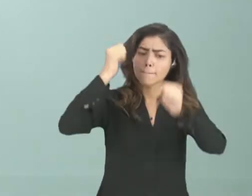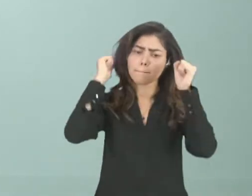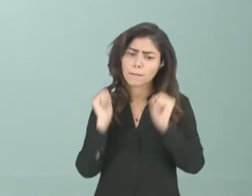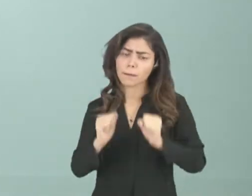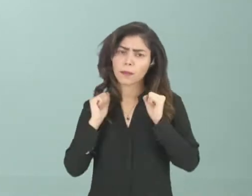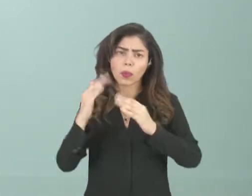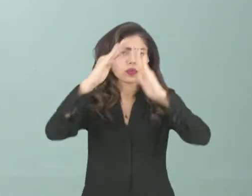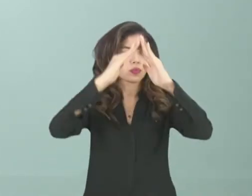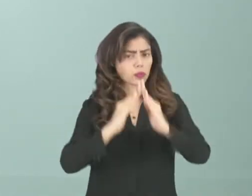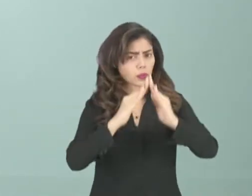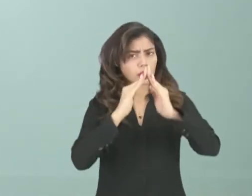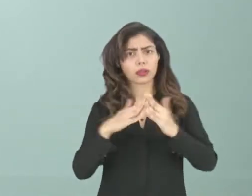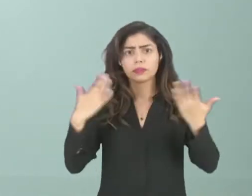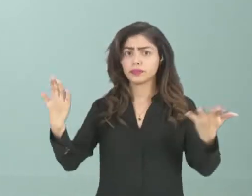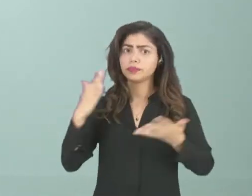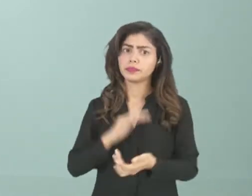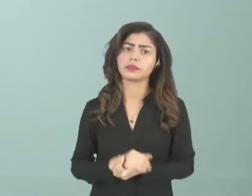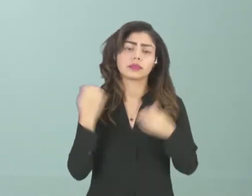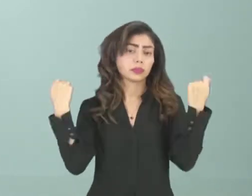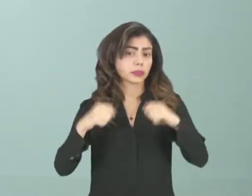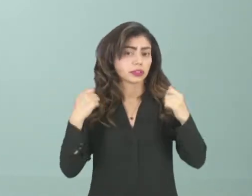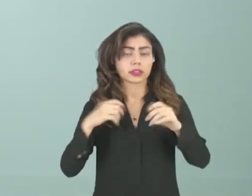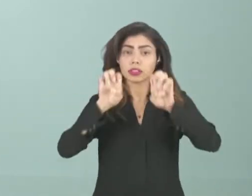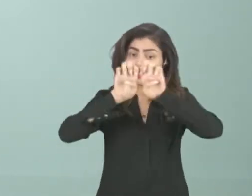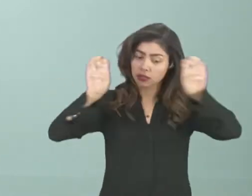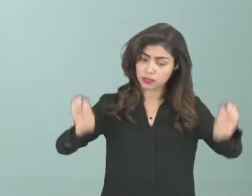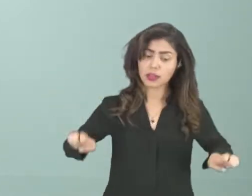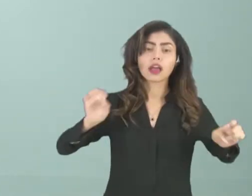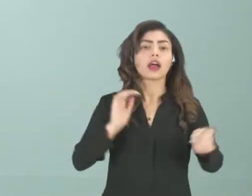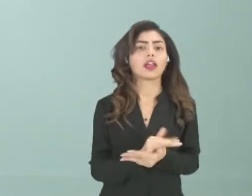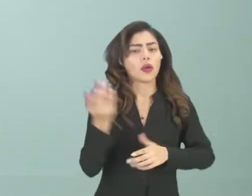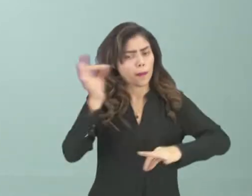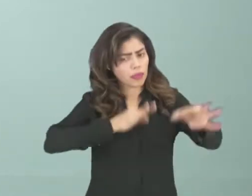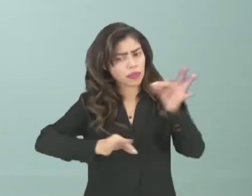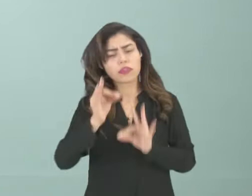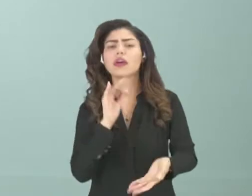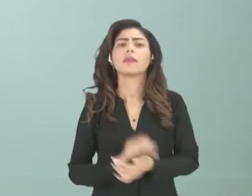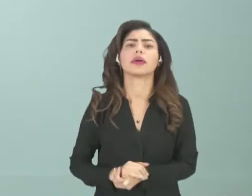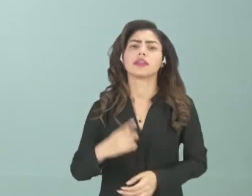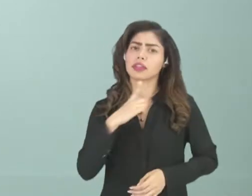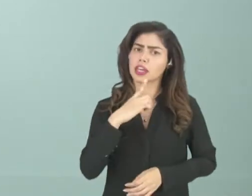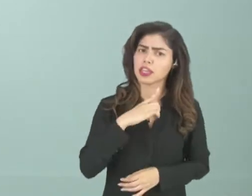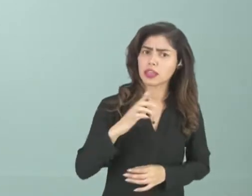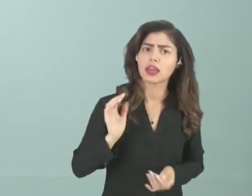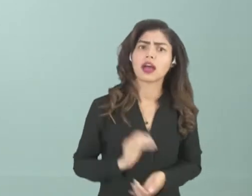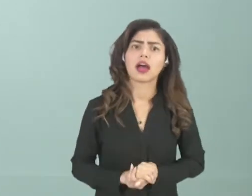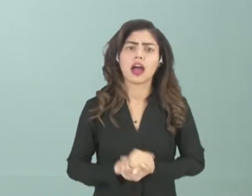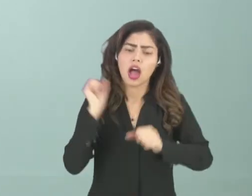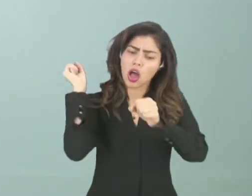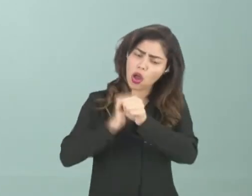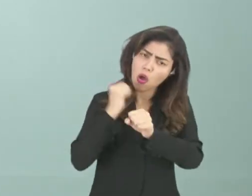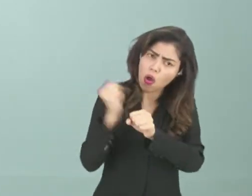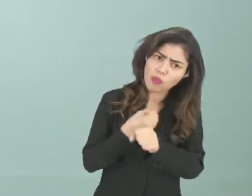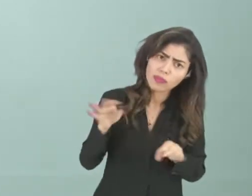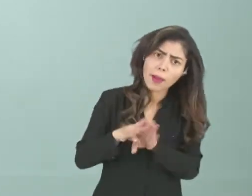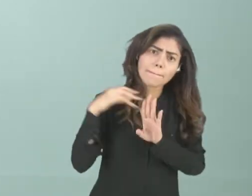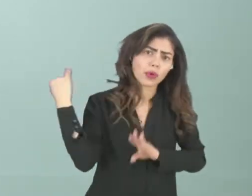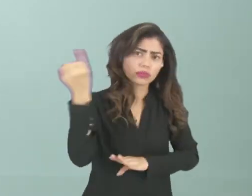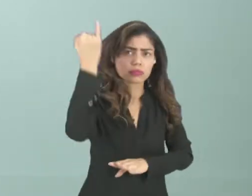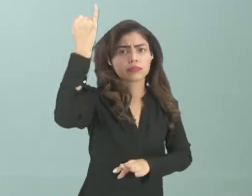possa morar, ele precisa ter uma estrutura, ele precisa ter um planejamento, ele precisa ter obras